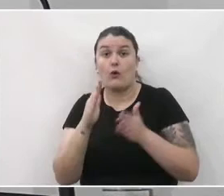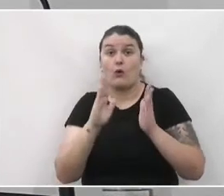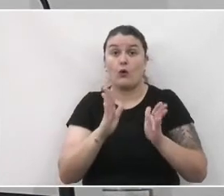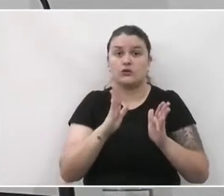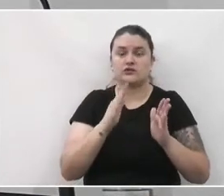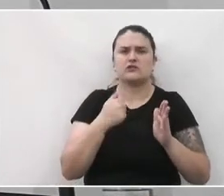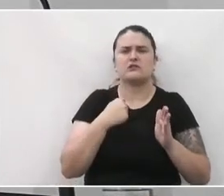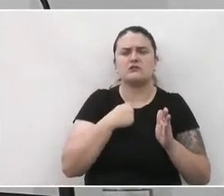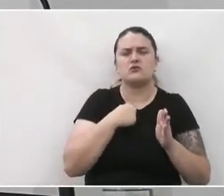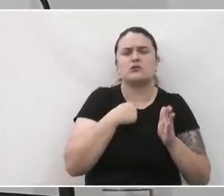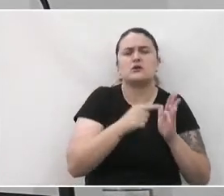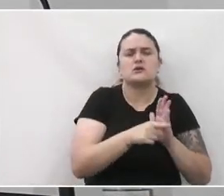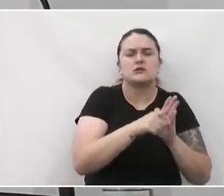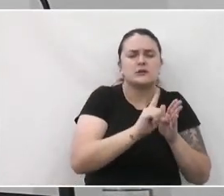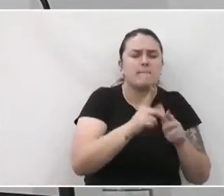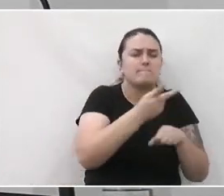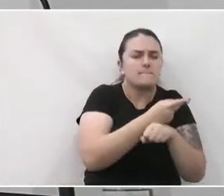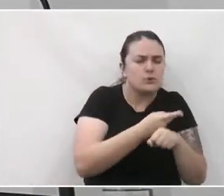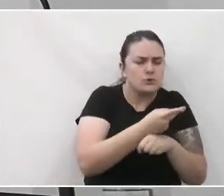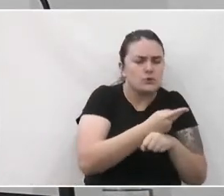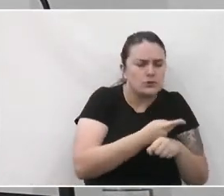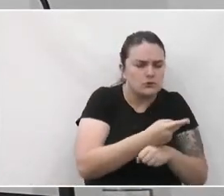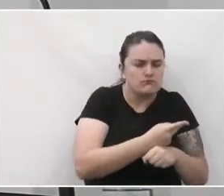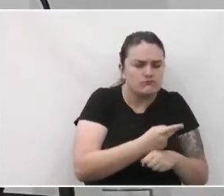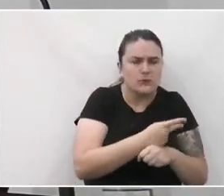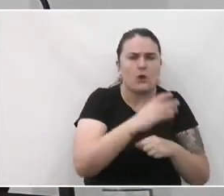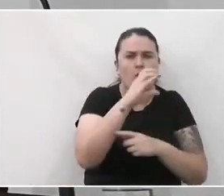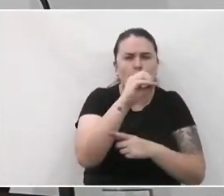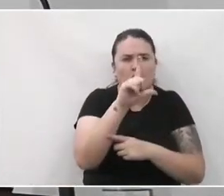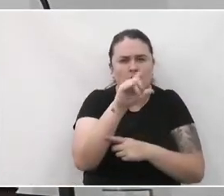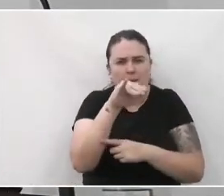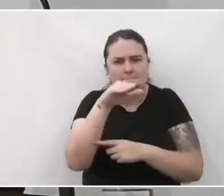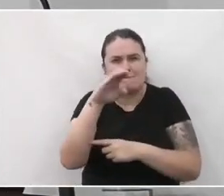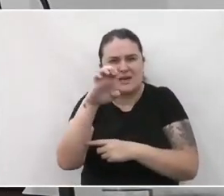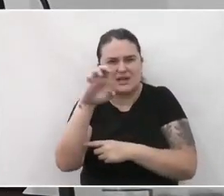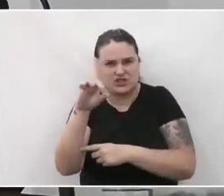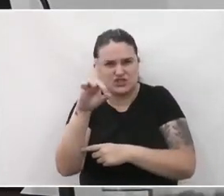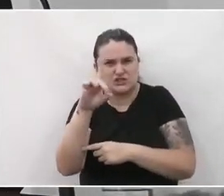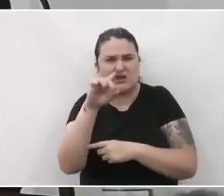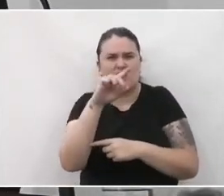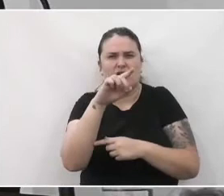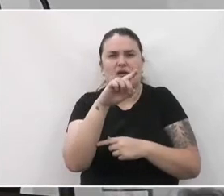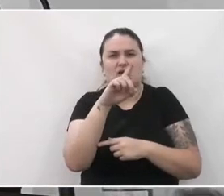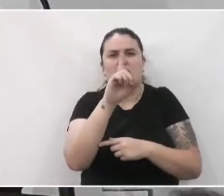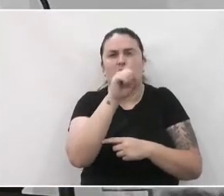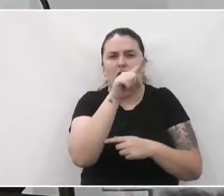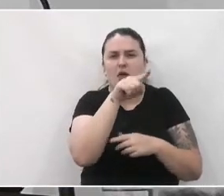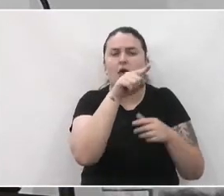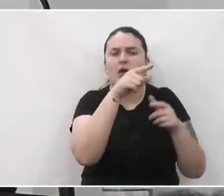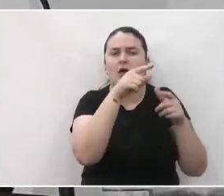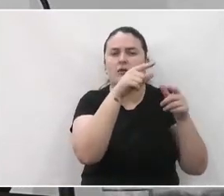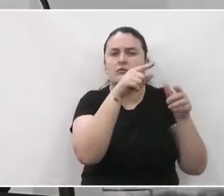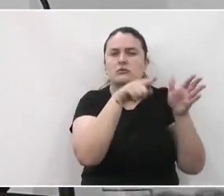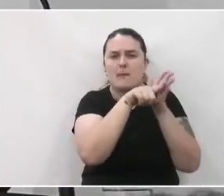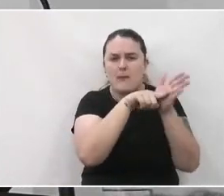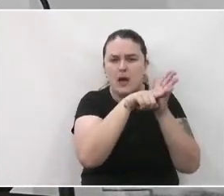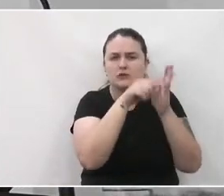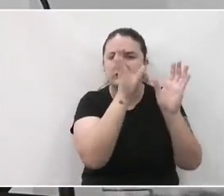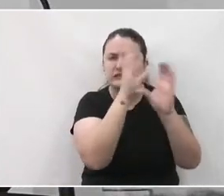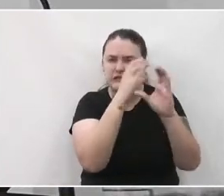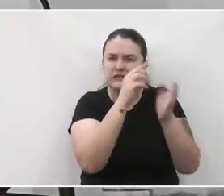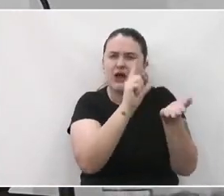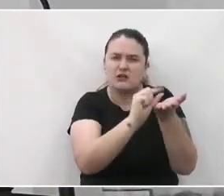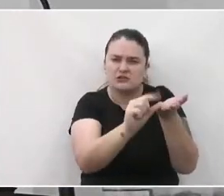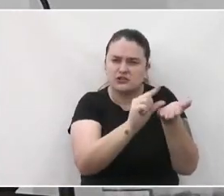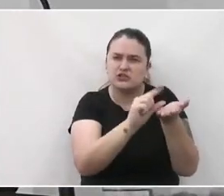ainda, eu procurei na PubMed, que é o local onde mais faz trabalho científico e mais se